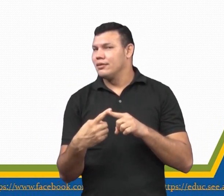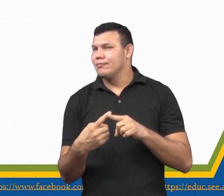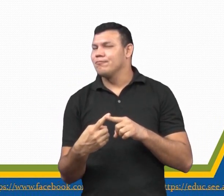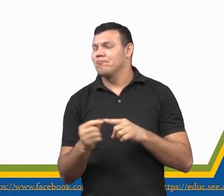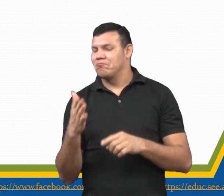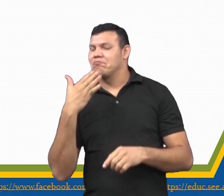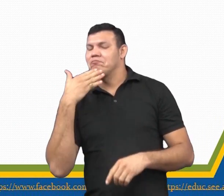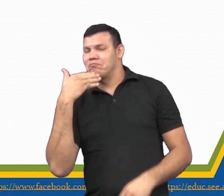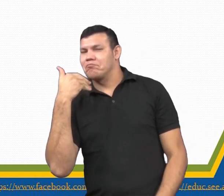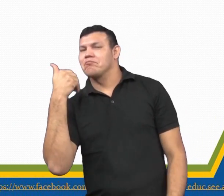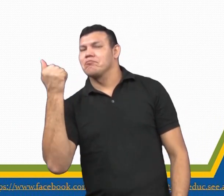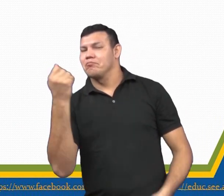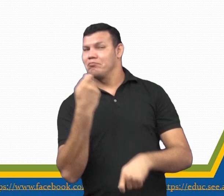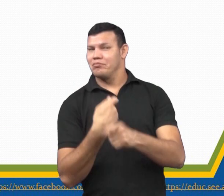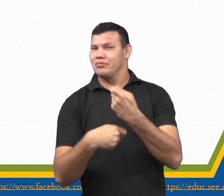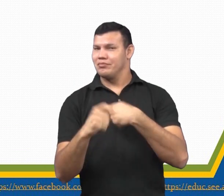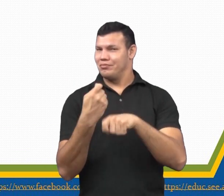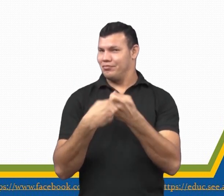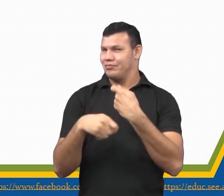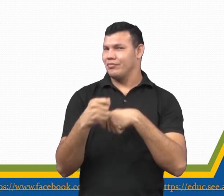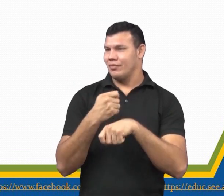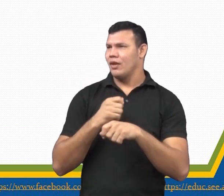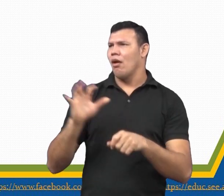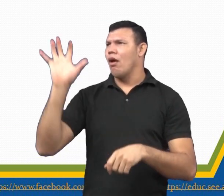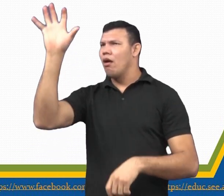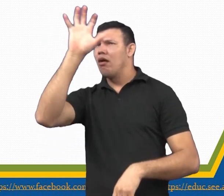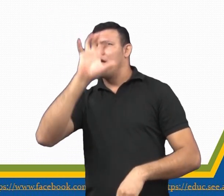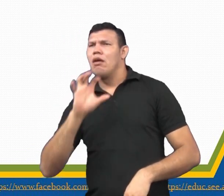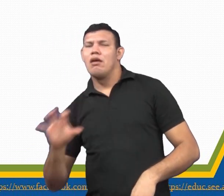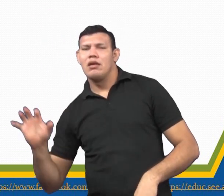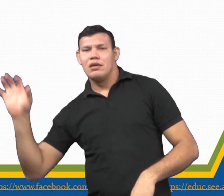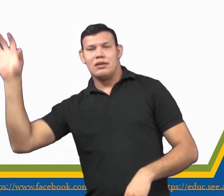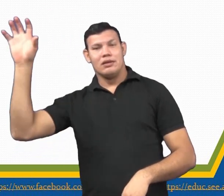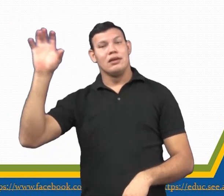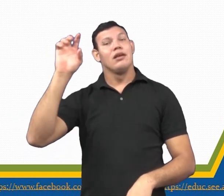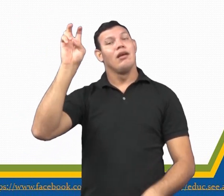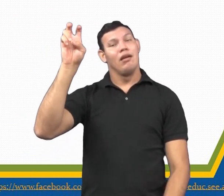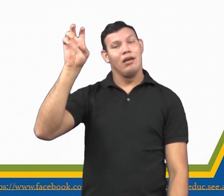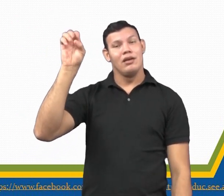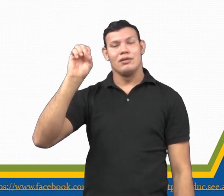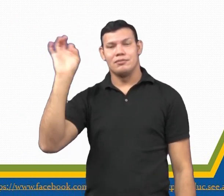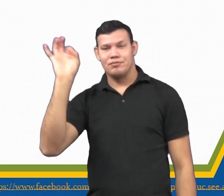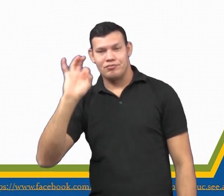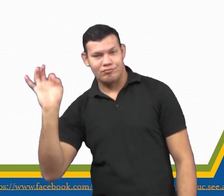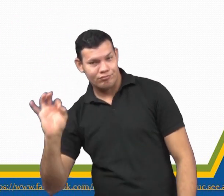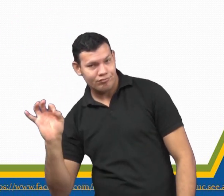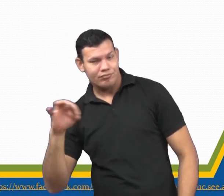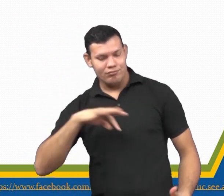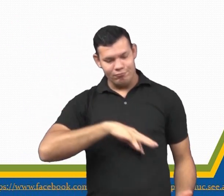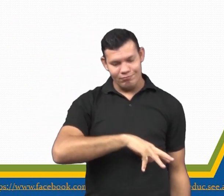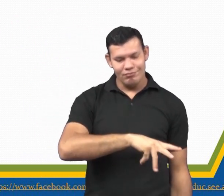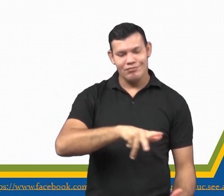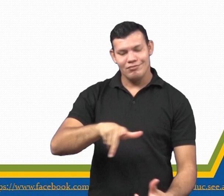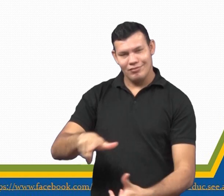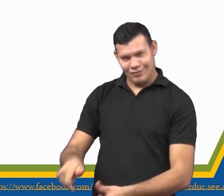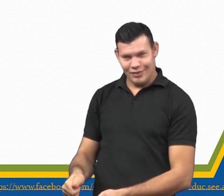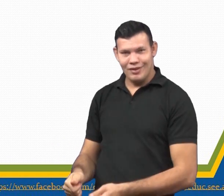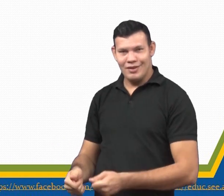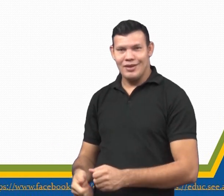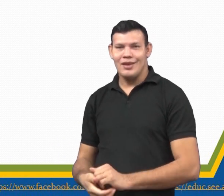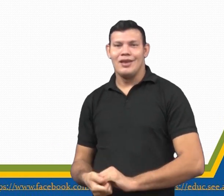boa parte da economia dessa região. Então 50% da produção mundial está dentro